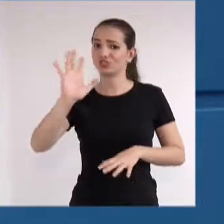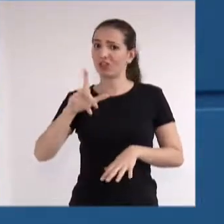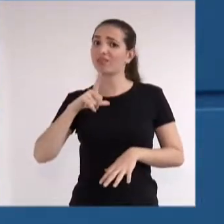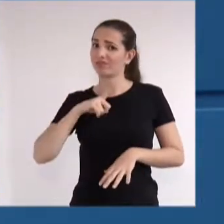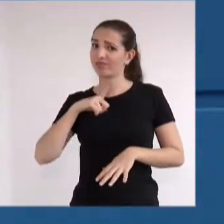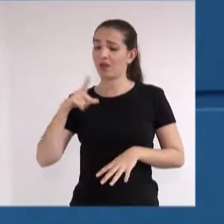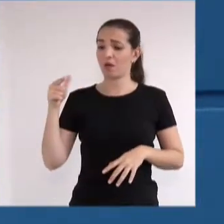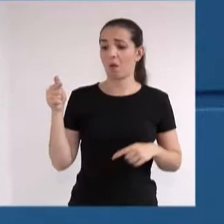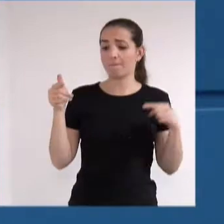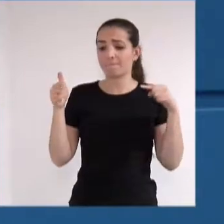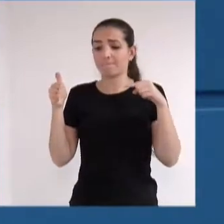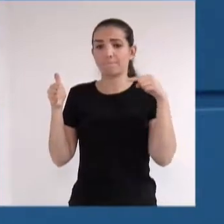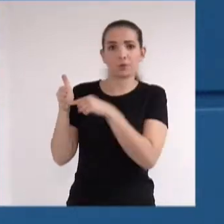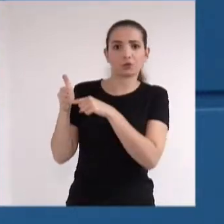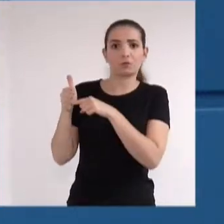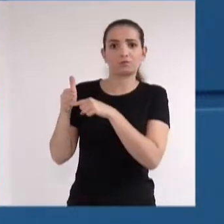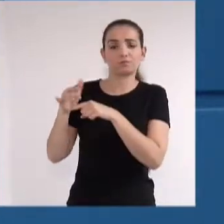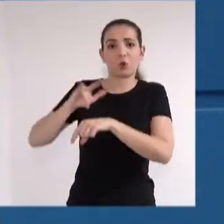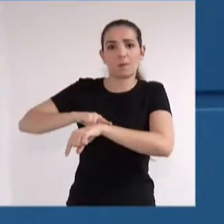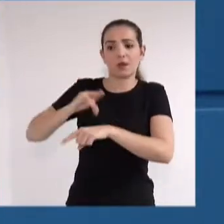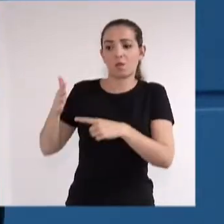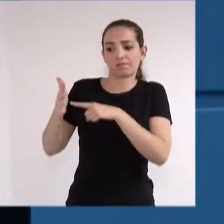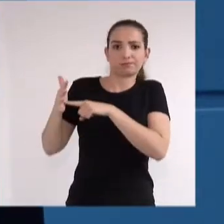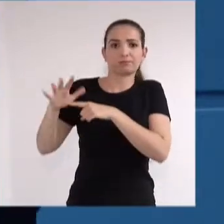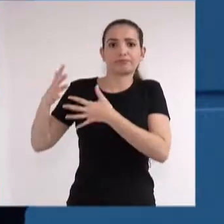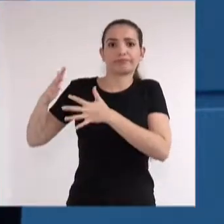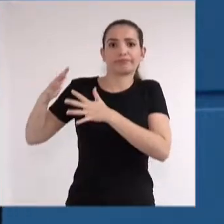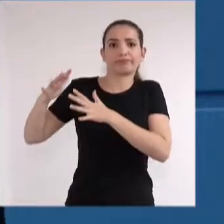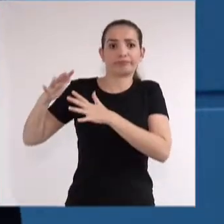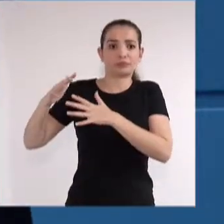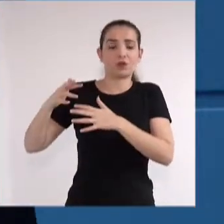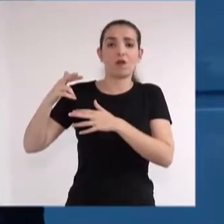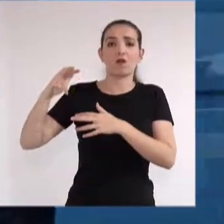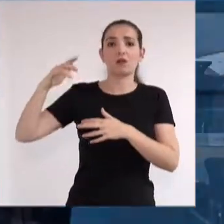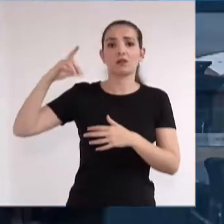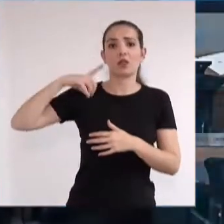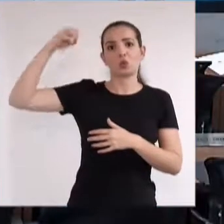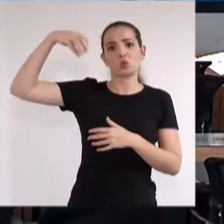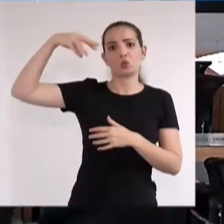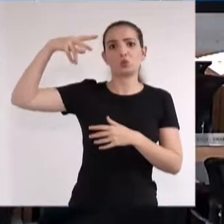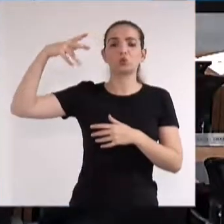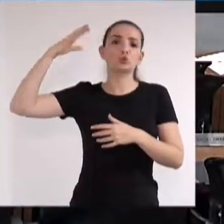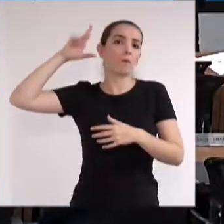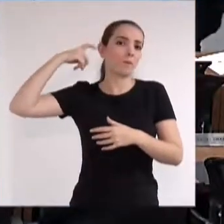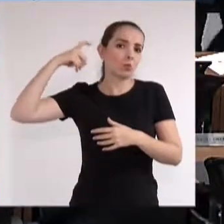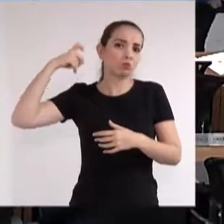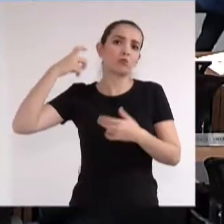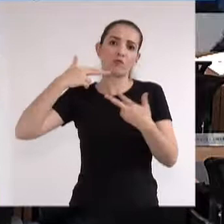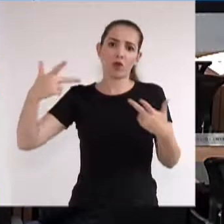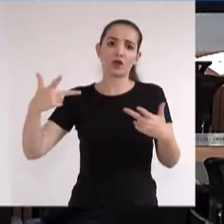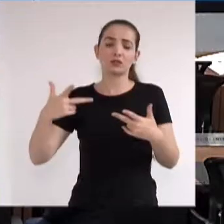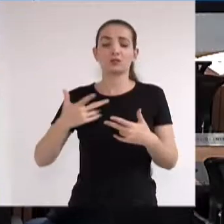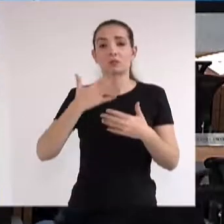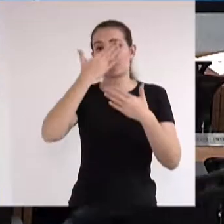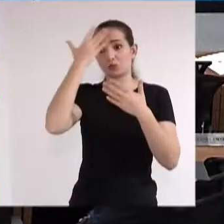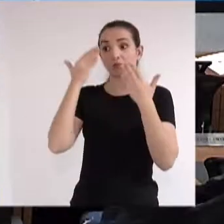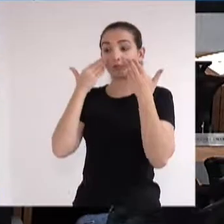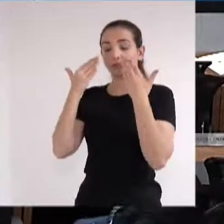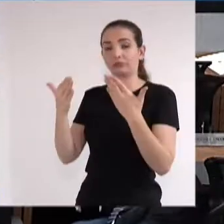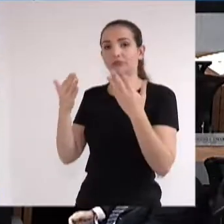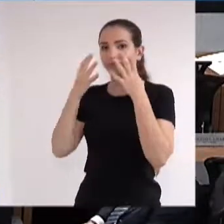aos nobres pares para votar não ao veto. Muito obrigado. Em